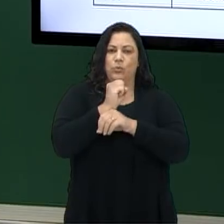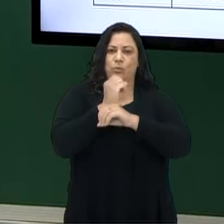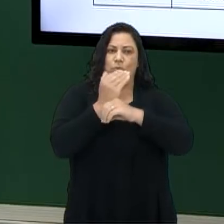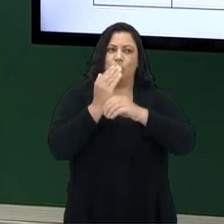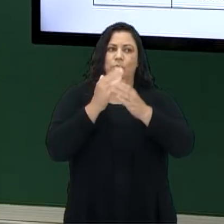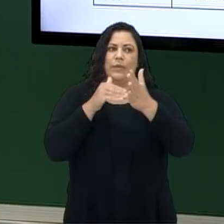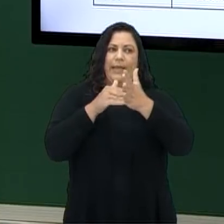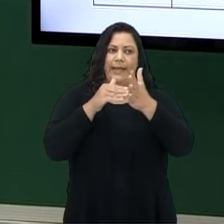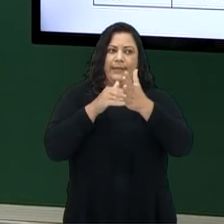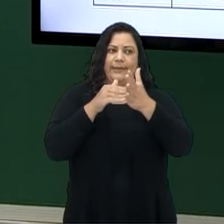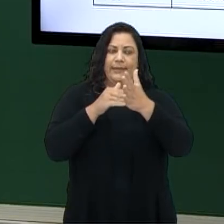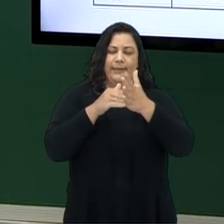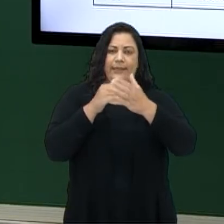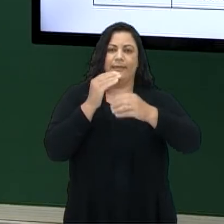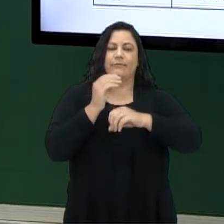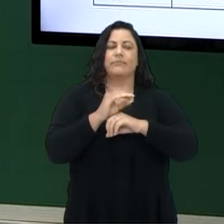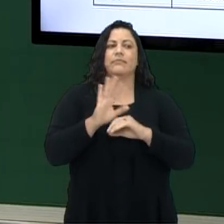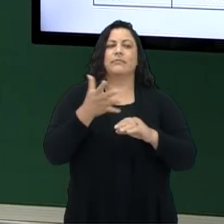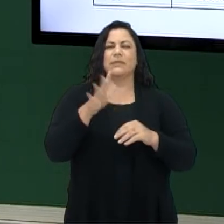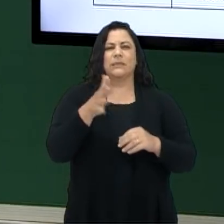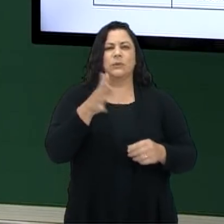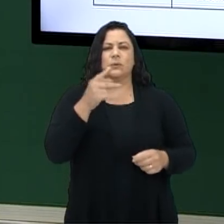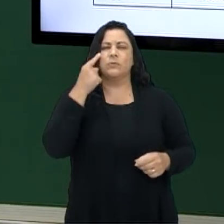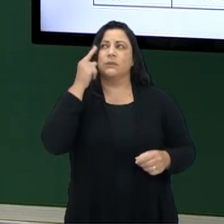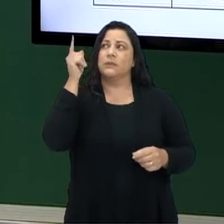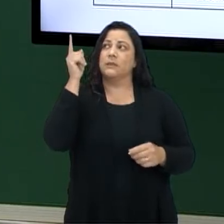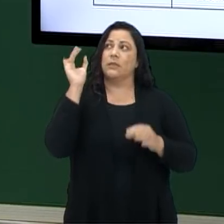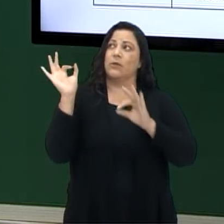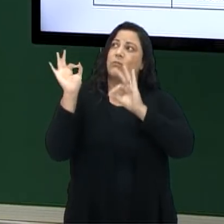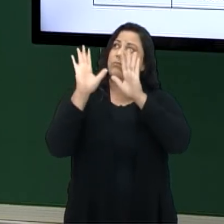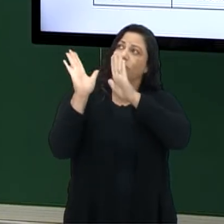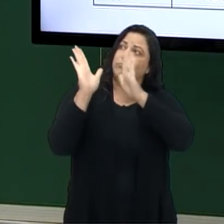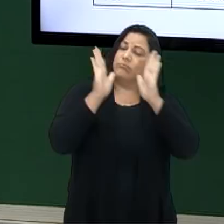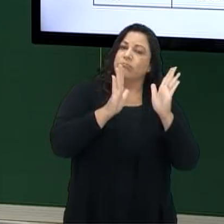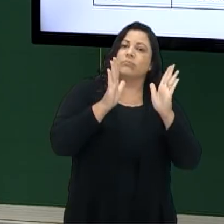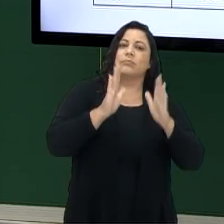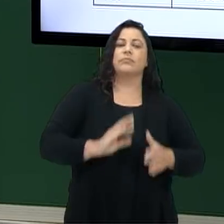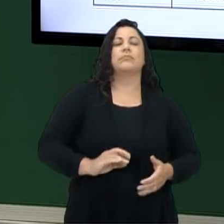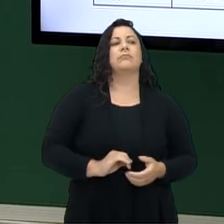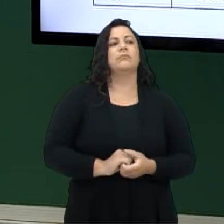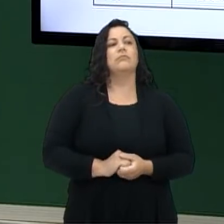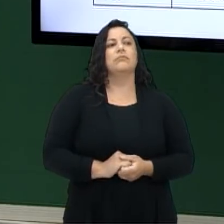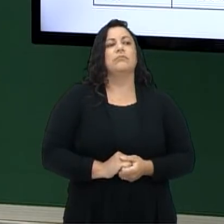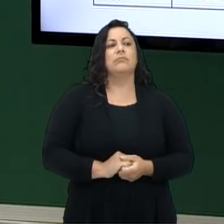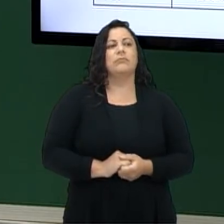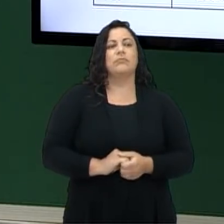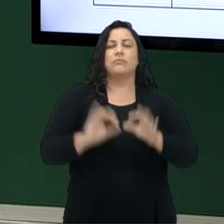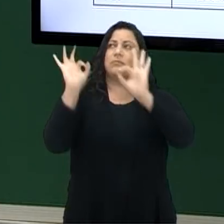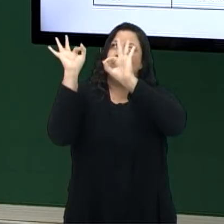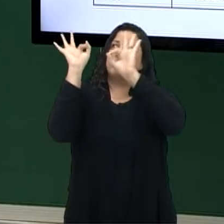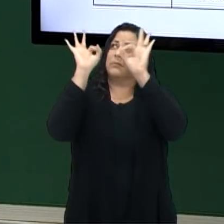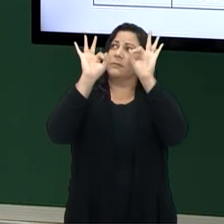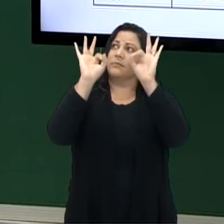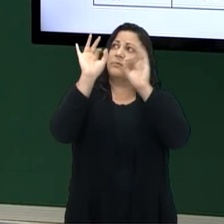108. Mais ou menos aqui, tá? 108 graus. Ligo os pontos.